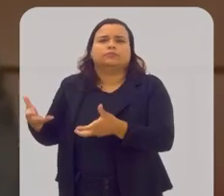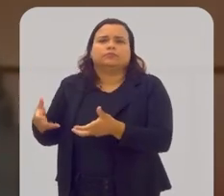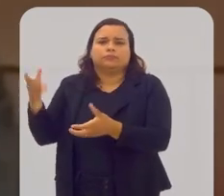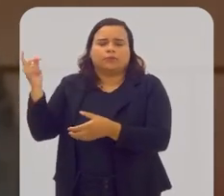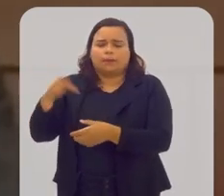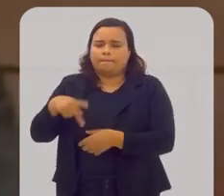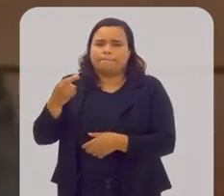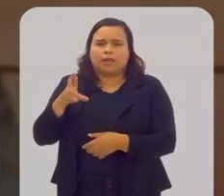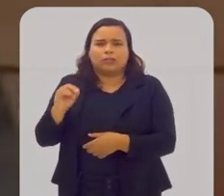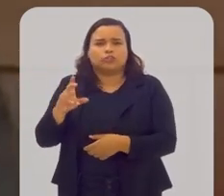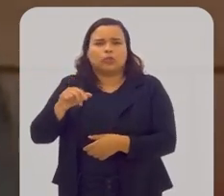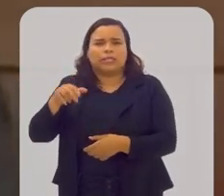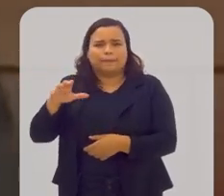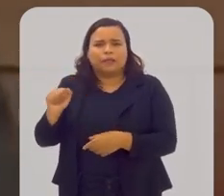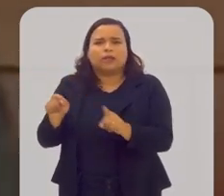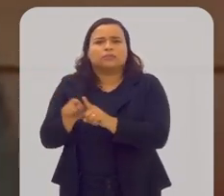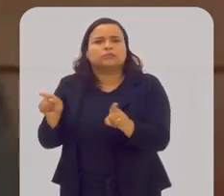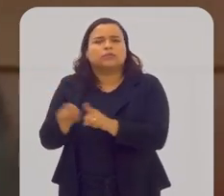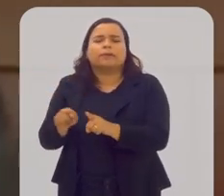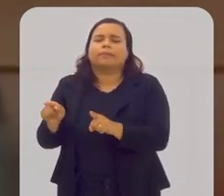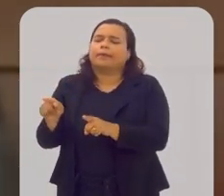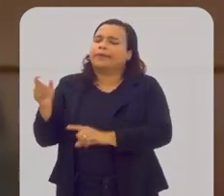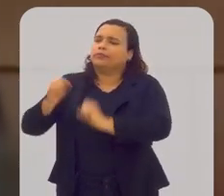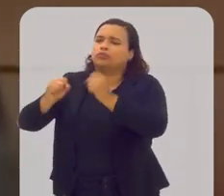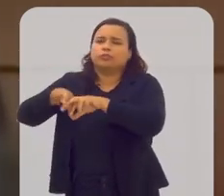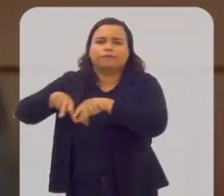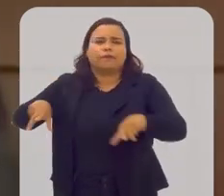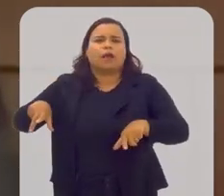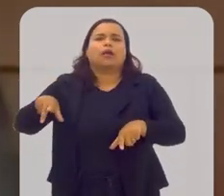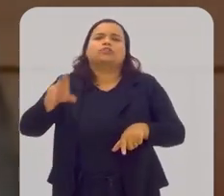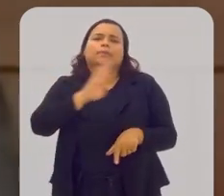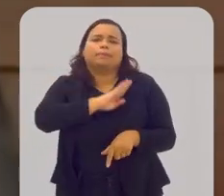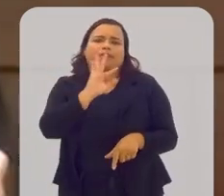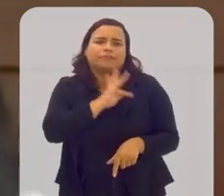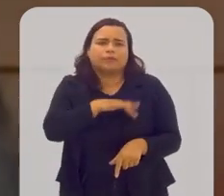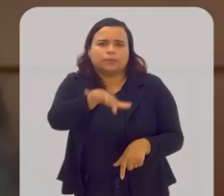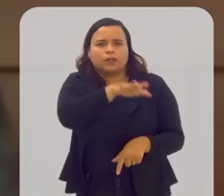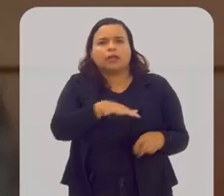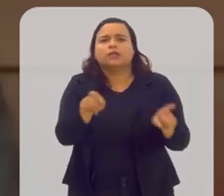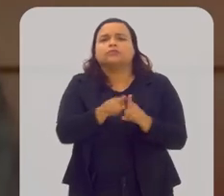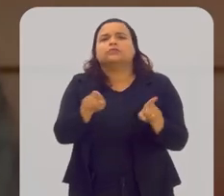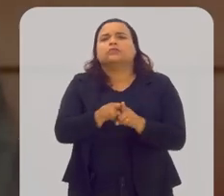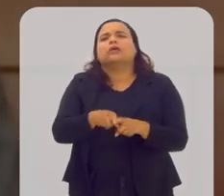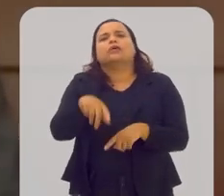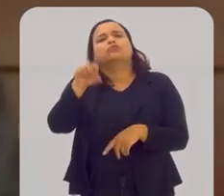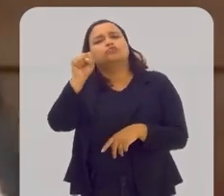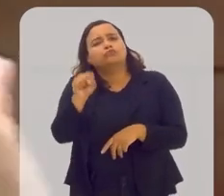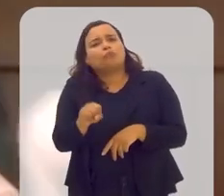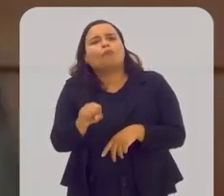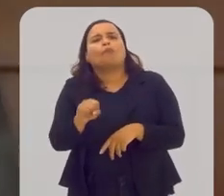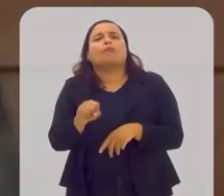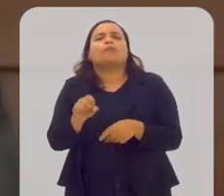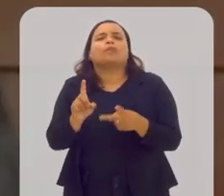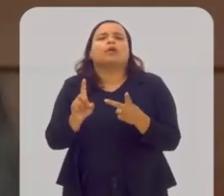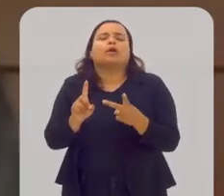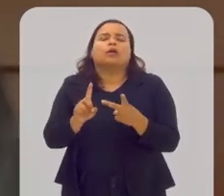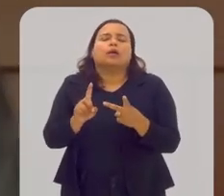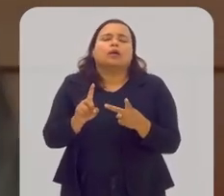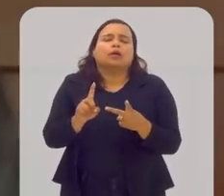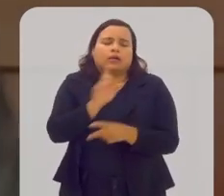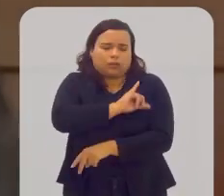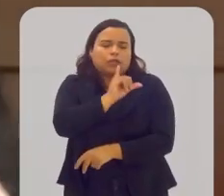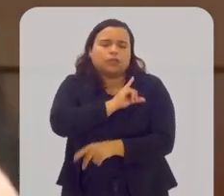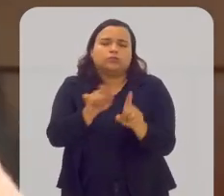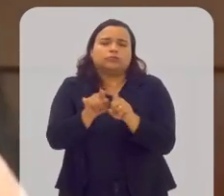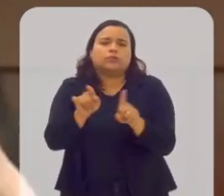potencializa muito na indústria petroquímica, mas a gente tem outras indústrias localizadas na Baixada Fluminense, na região sul-fluminense, né,